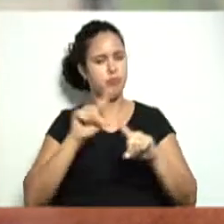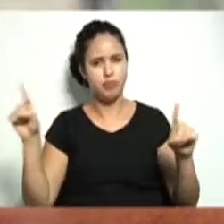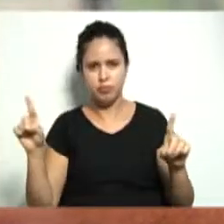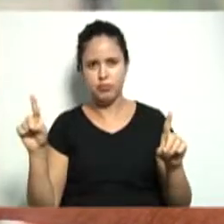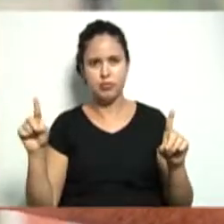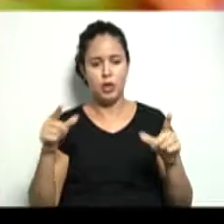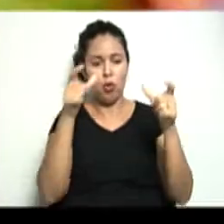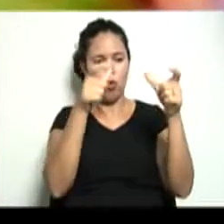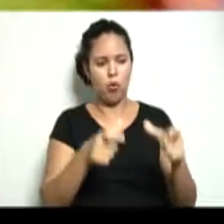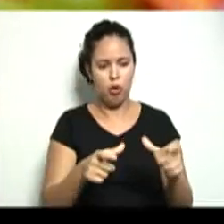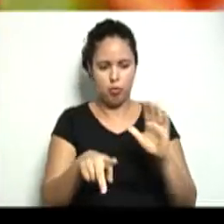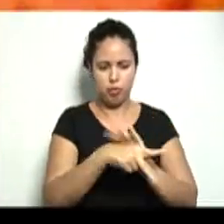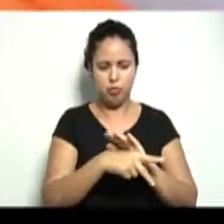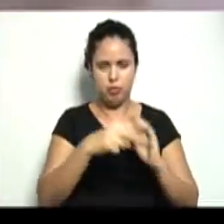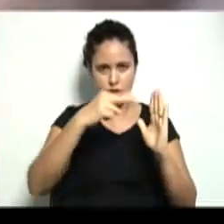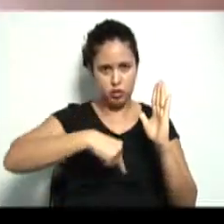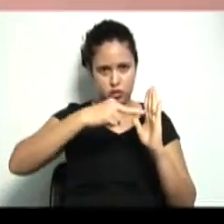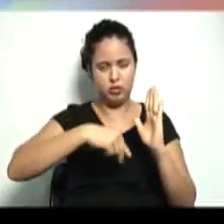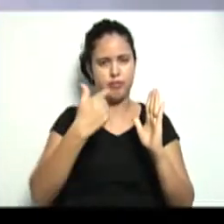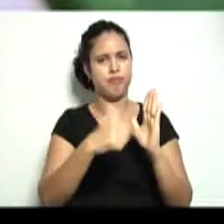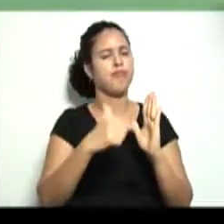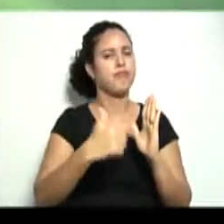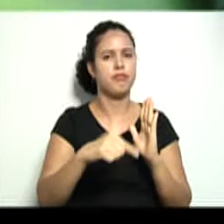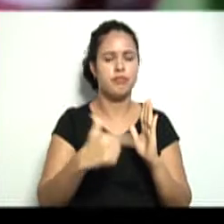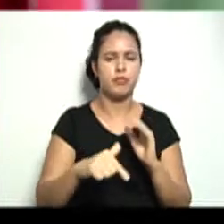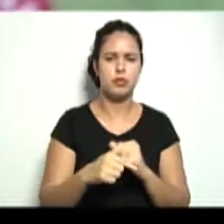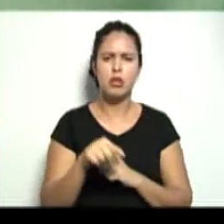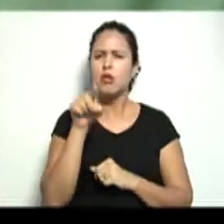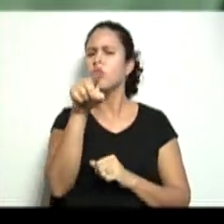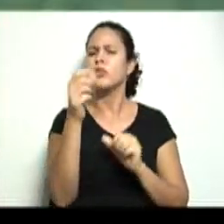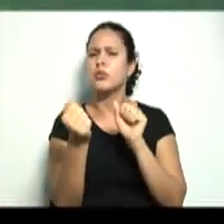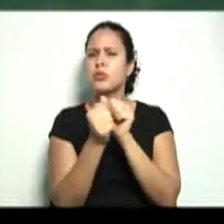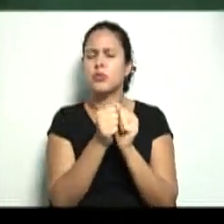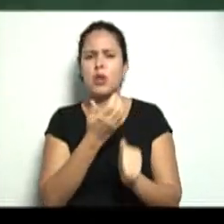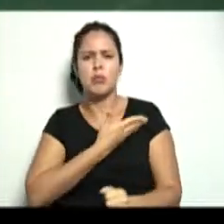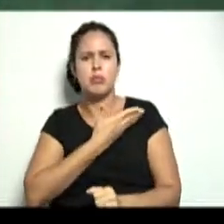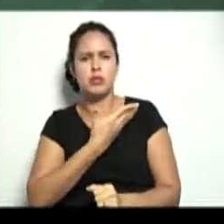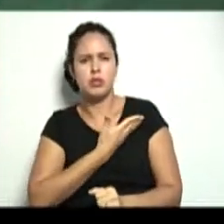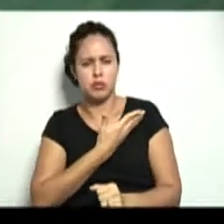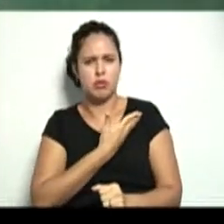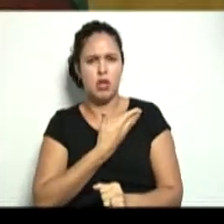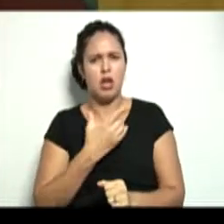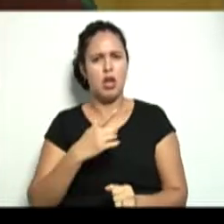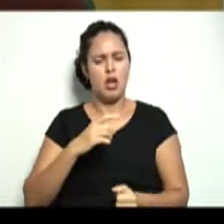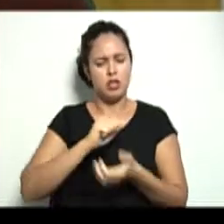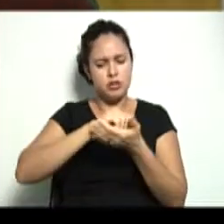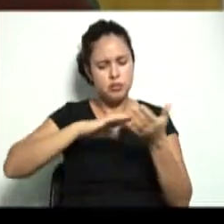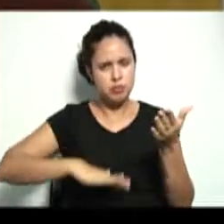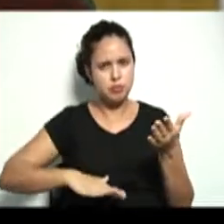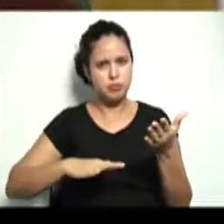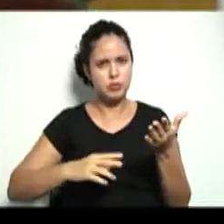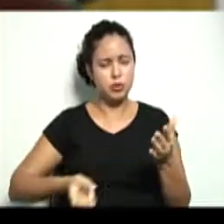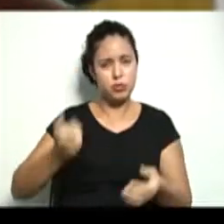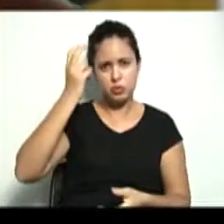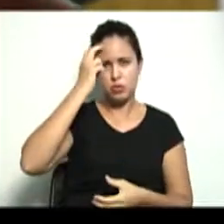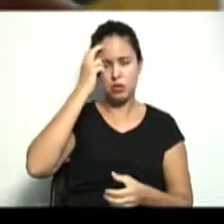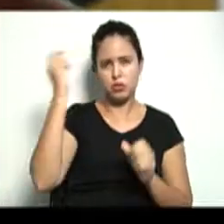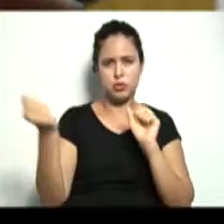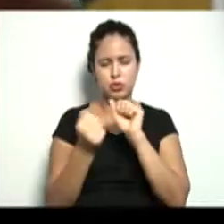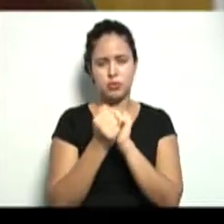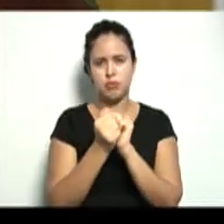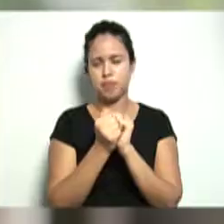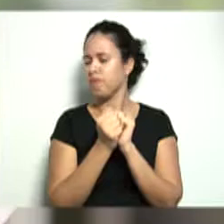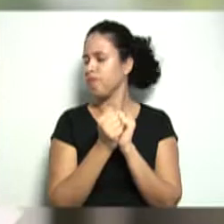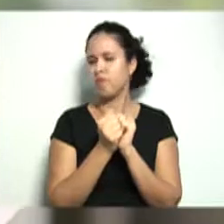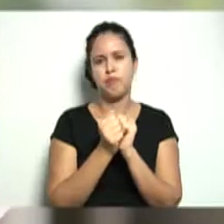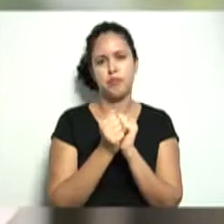para leitura. Você e seus colegas realizam atividades culturais aqui em conjunto? Não, a não ser nossas